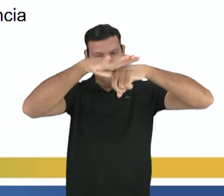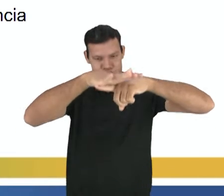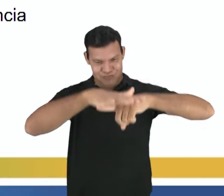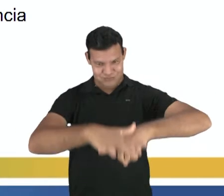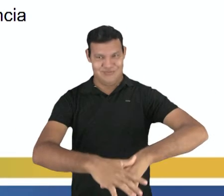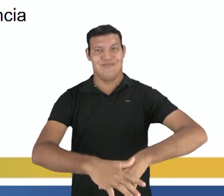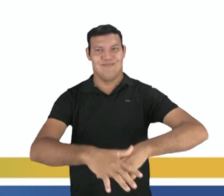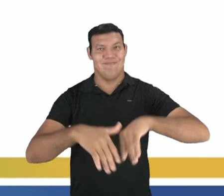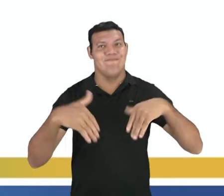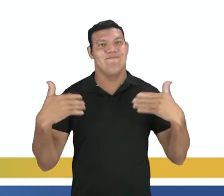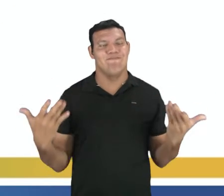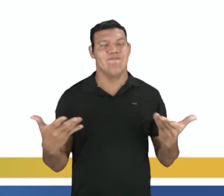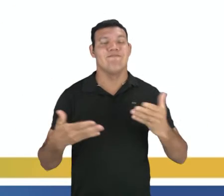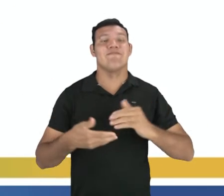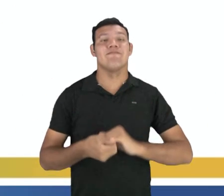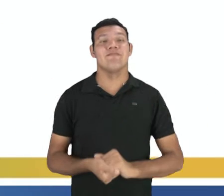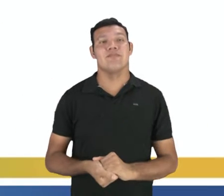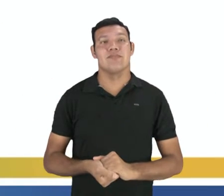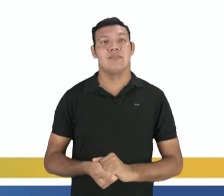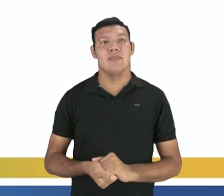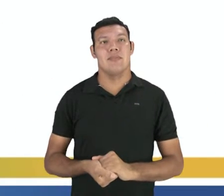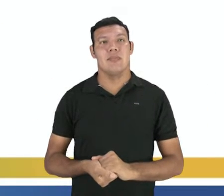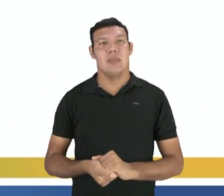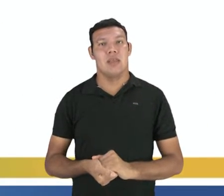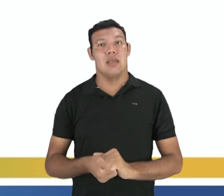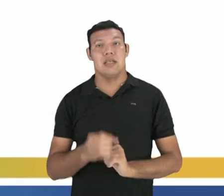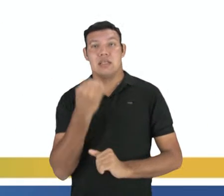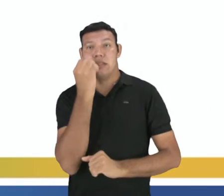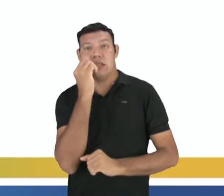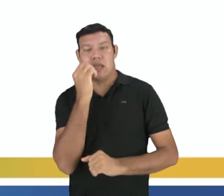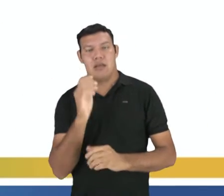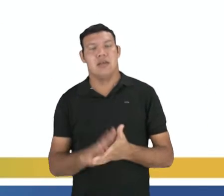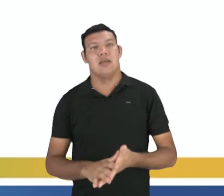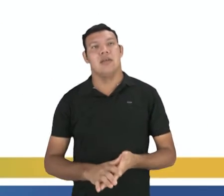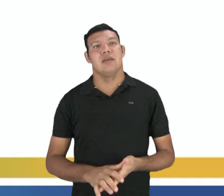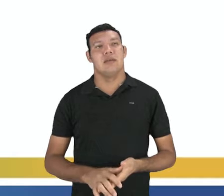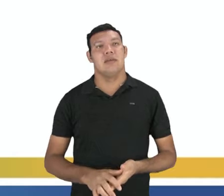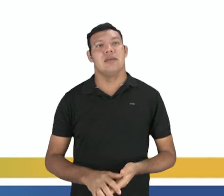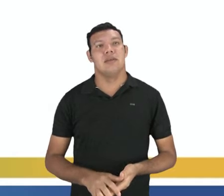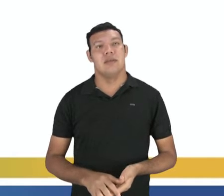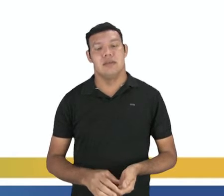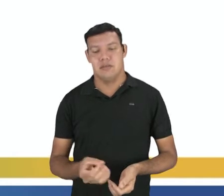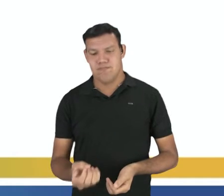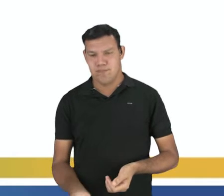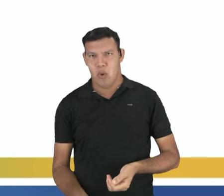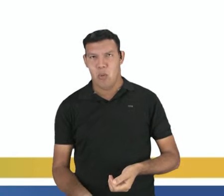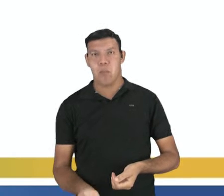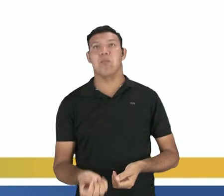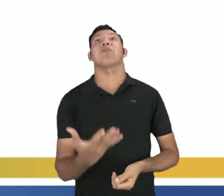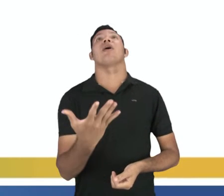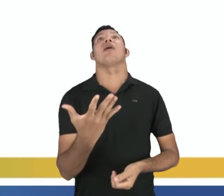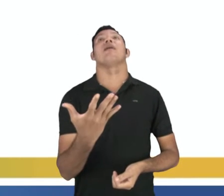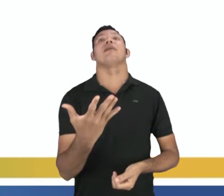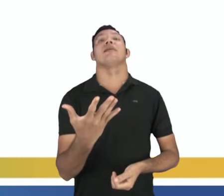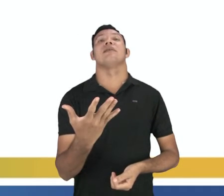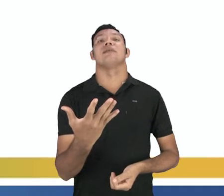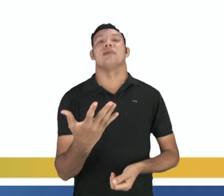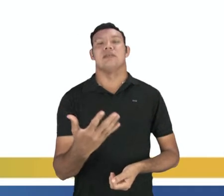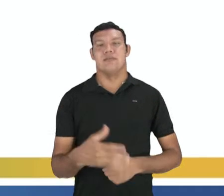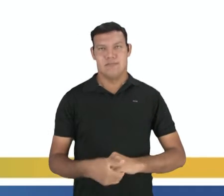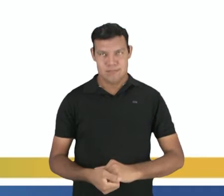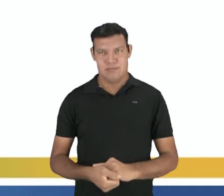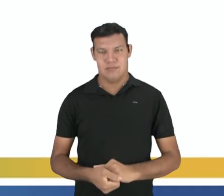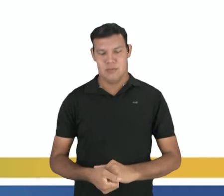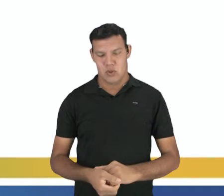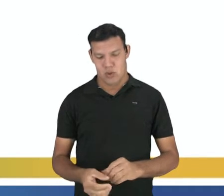durante o deslocamento se eu tiver uma situação de subida ou seja eu joguei o corpo daqui de baixo para cima então